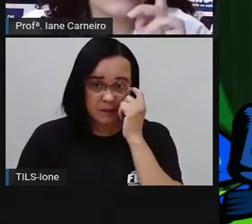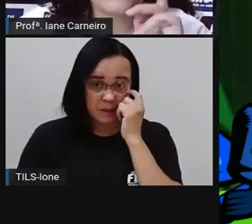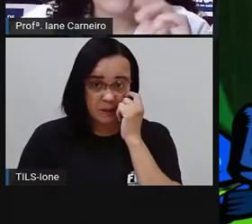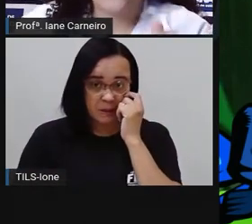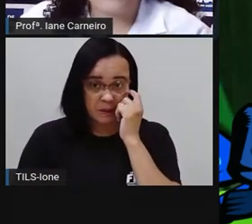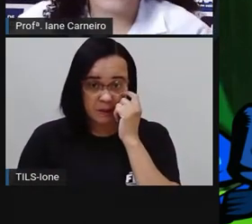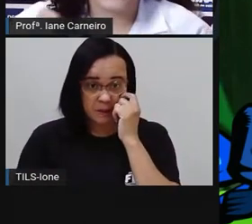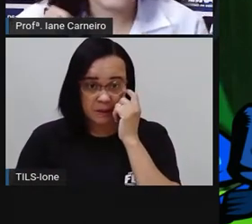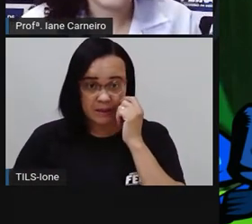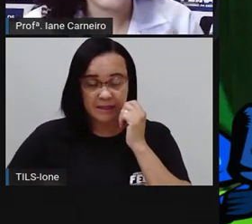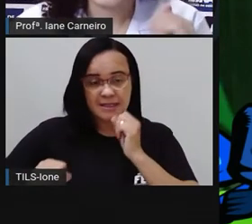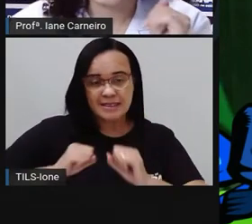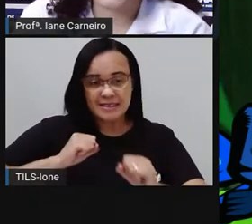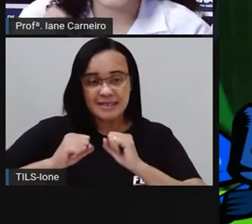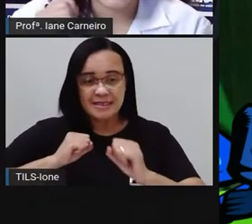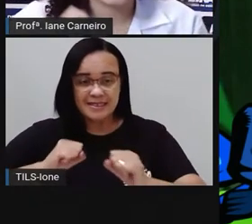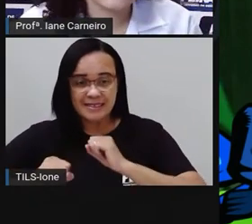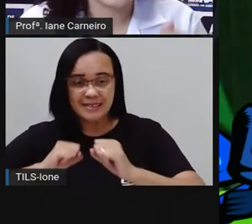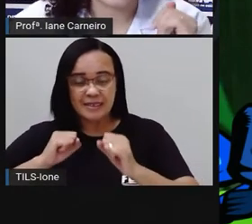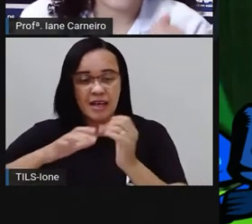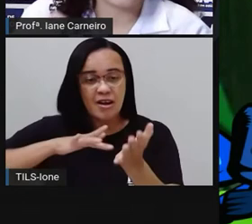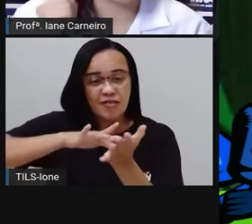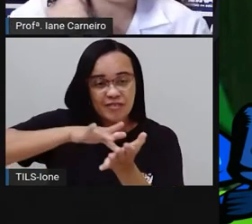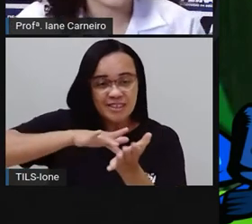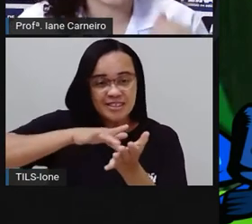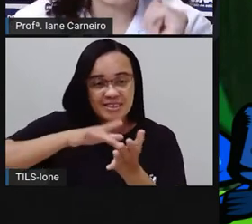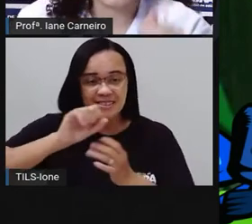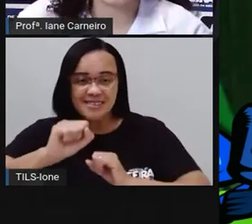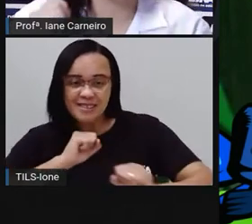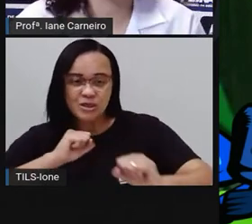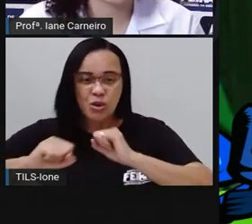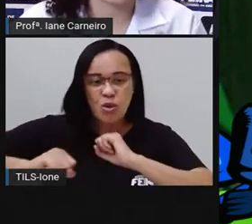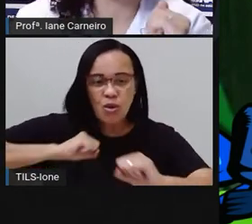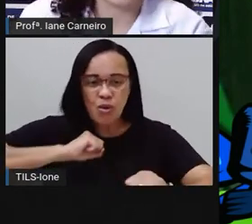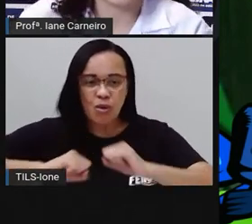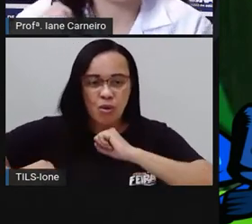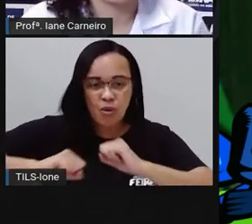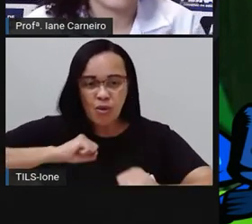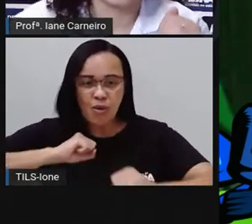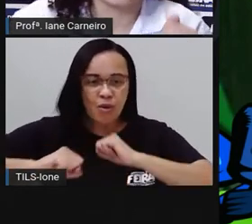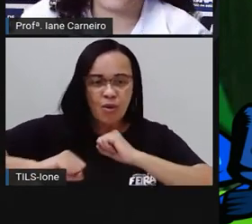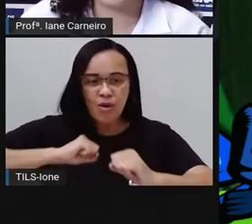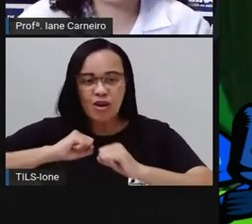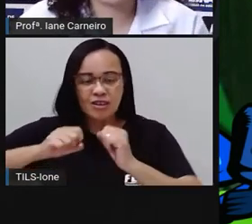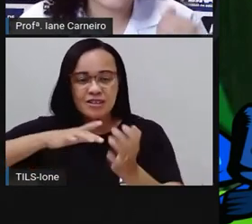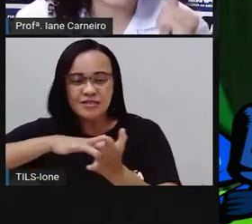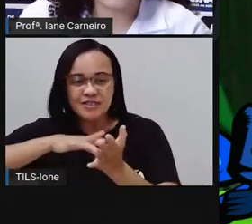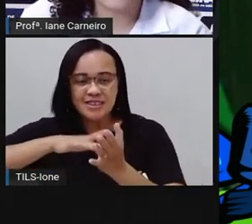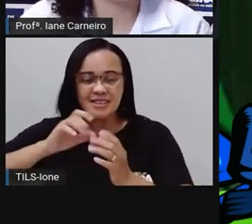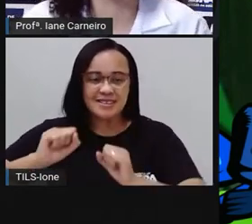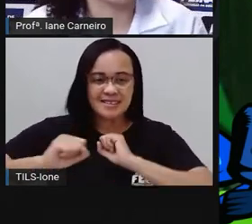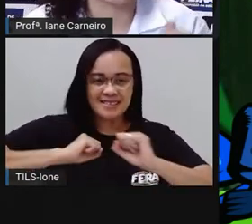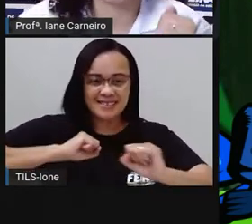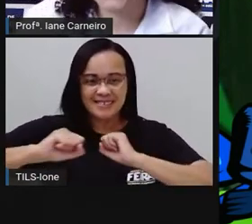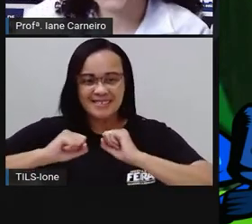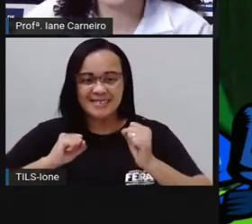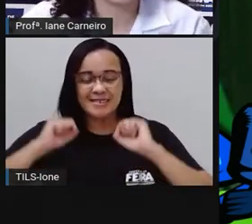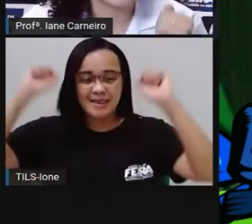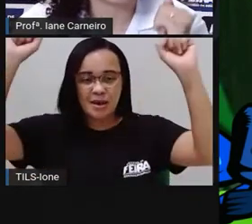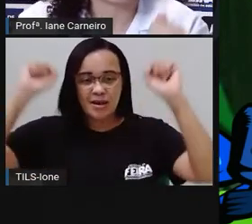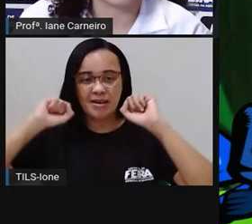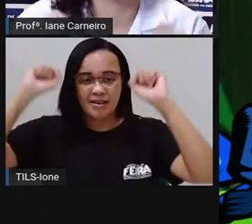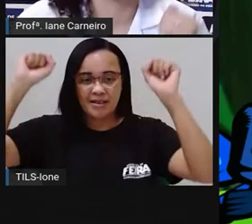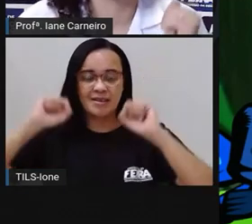Finja que está correndo sem sair do lugar. Ó. Corre sem sair do lugar. Tá fazendo exercício aí. Sem sair